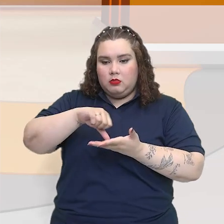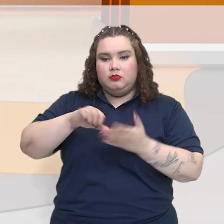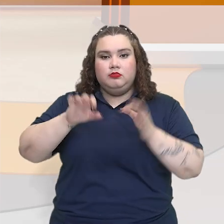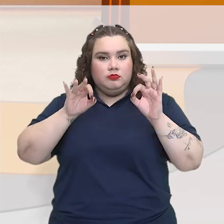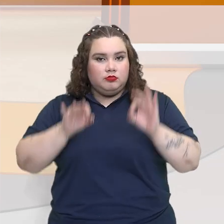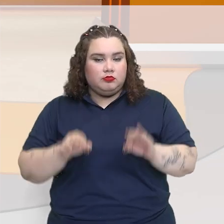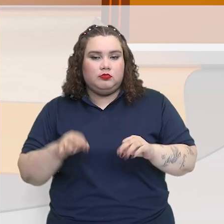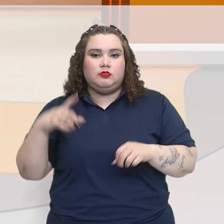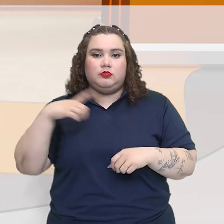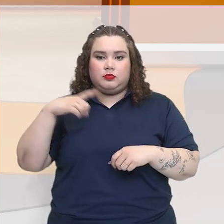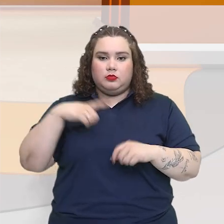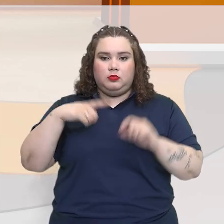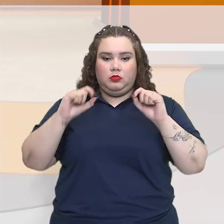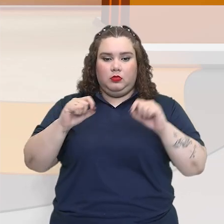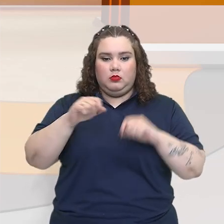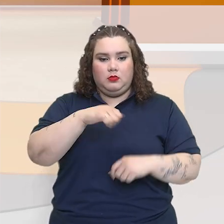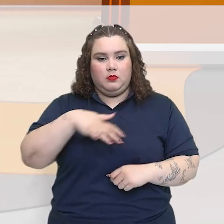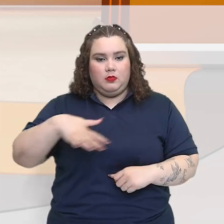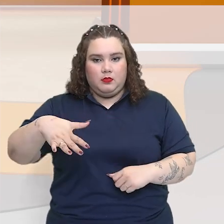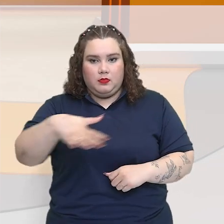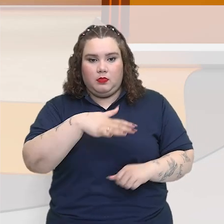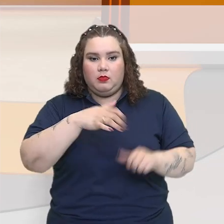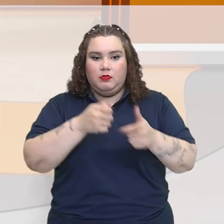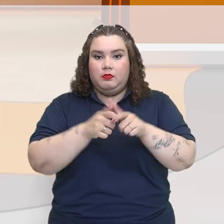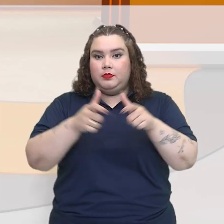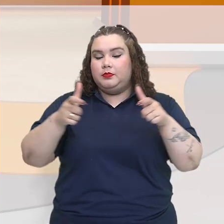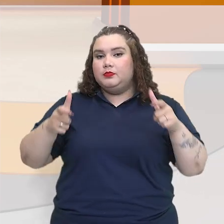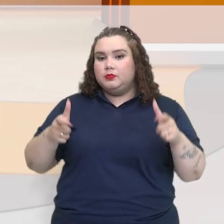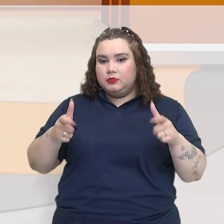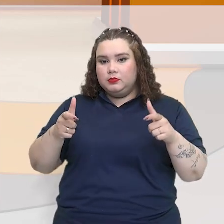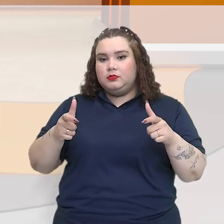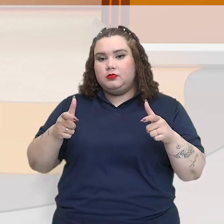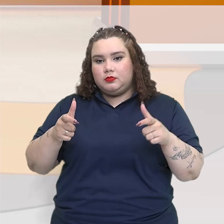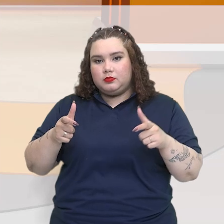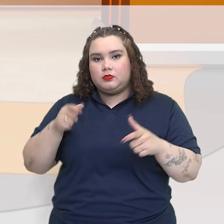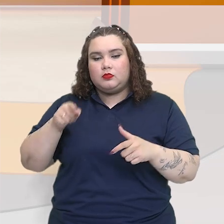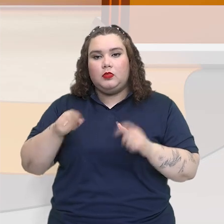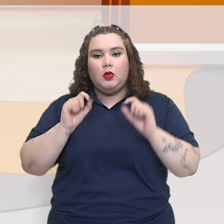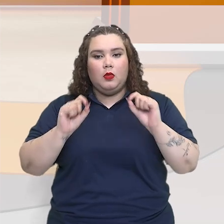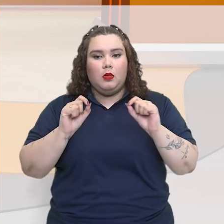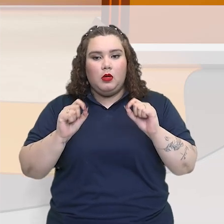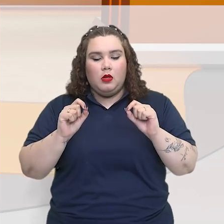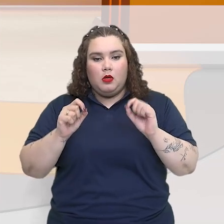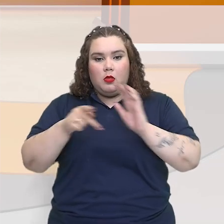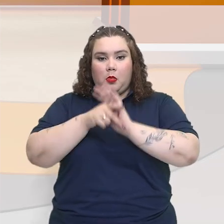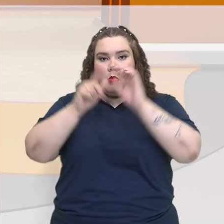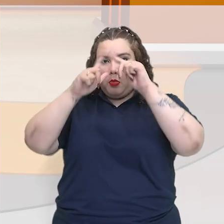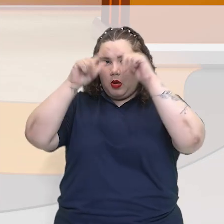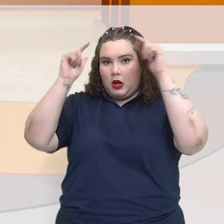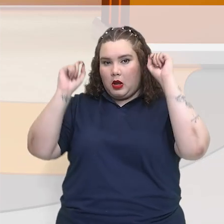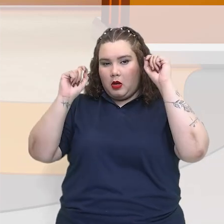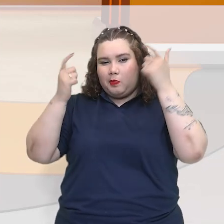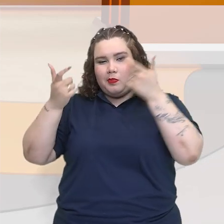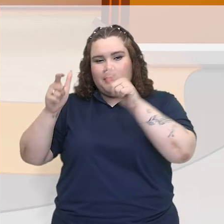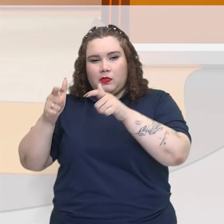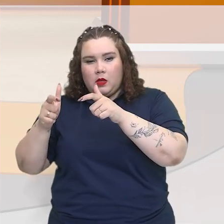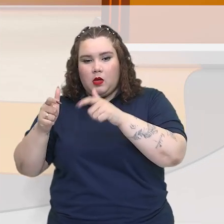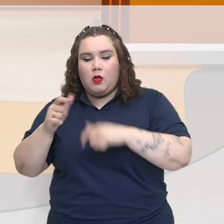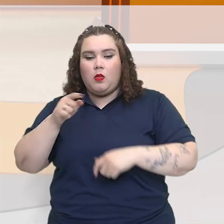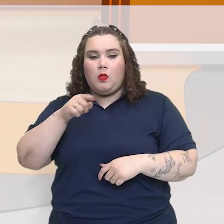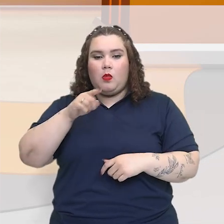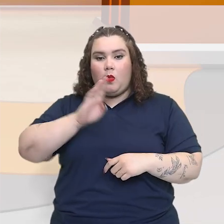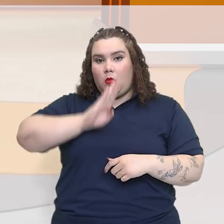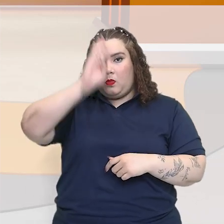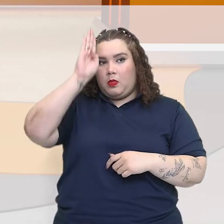né, foi um domínio maior que o domínio grego, mas